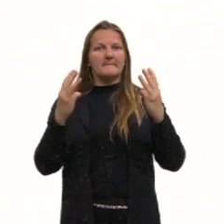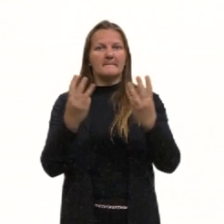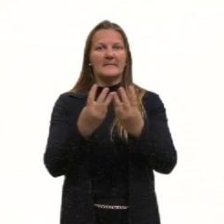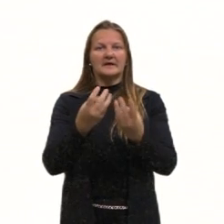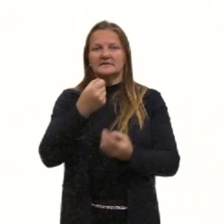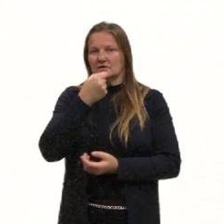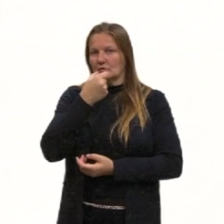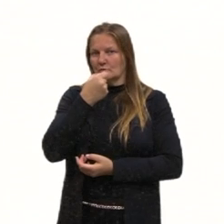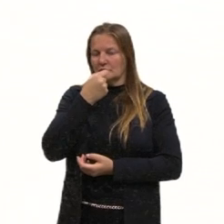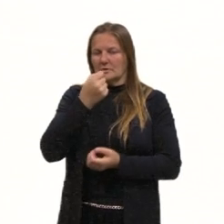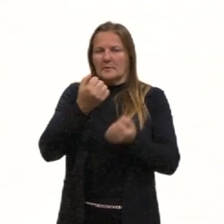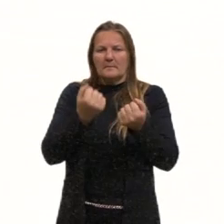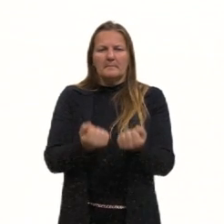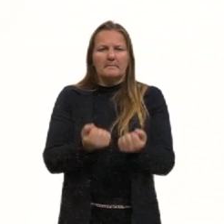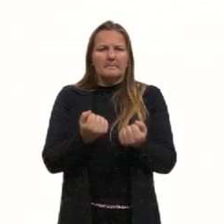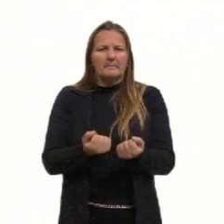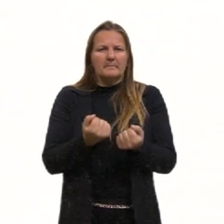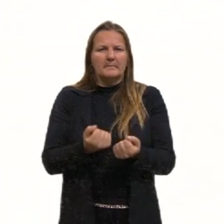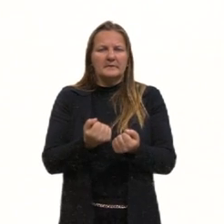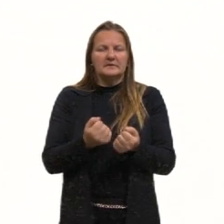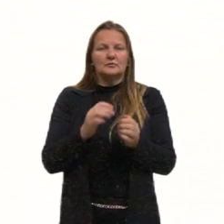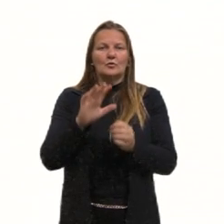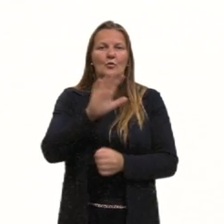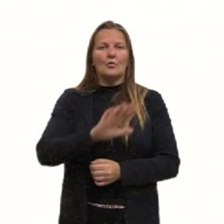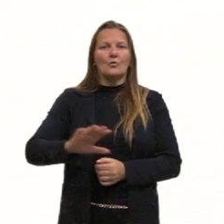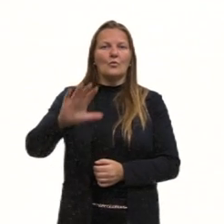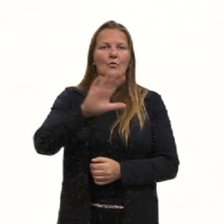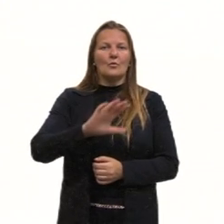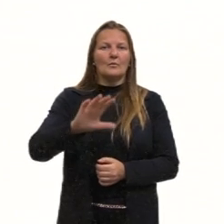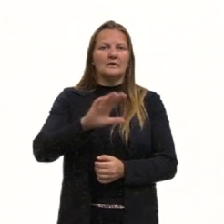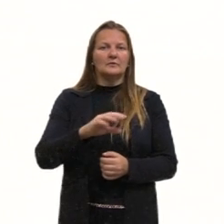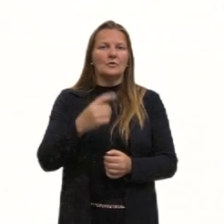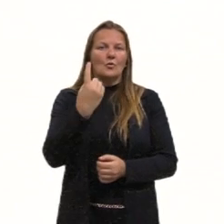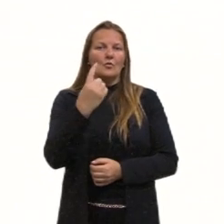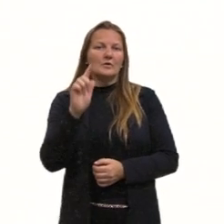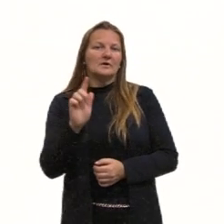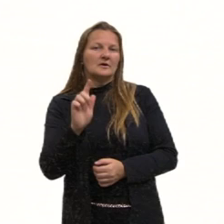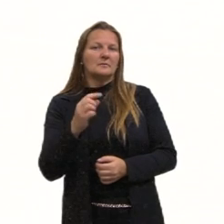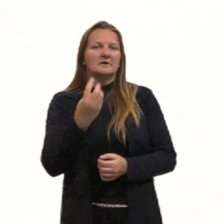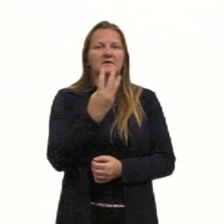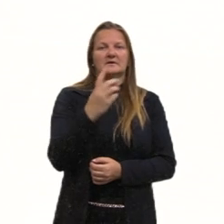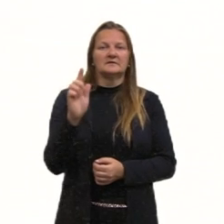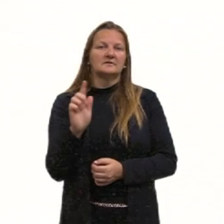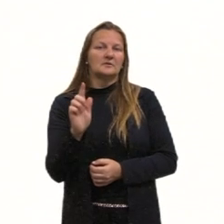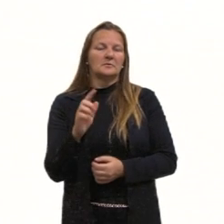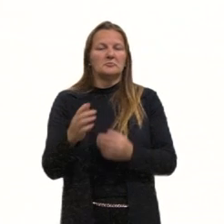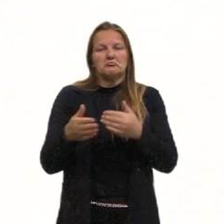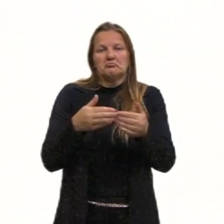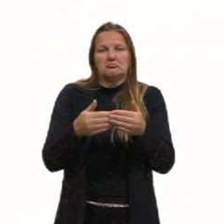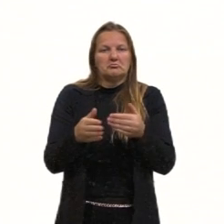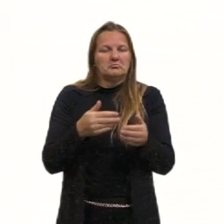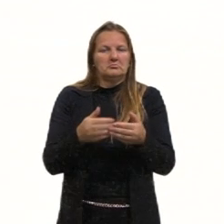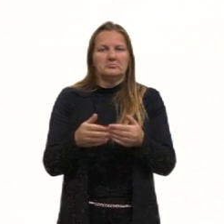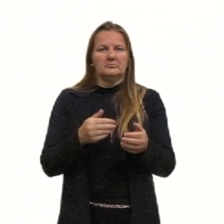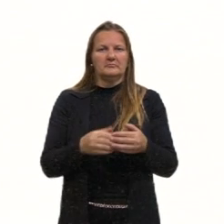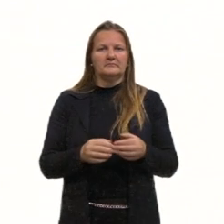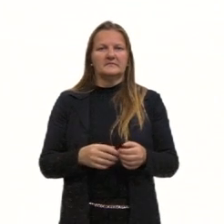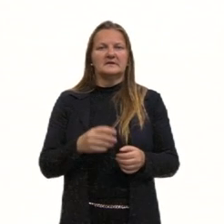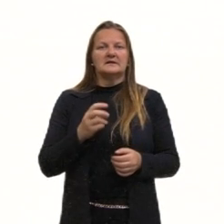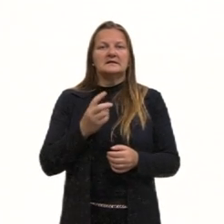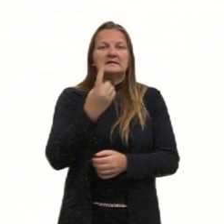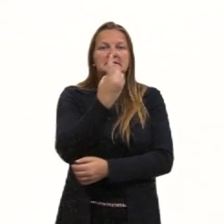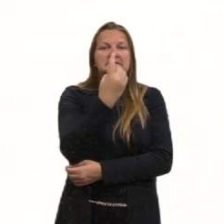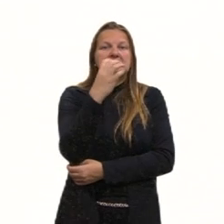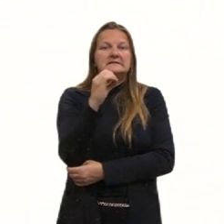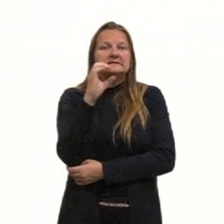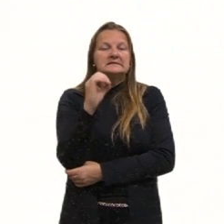eu estou pesando comprimido num todo esse comprimido pode ter um grama pode ter três enfim não quer dizer que ele tem 100